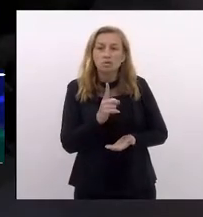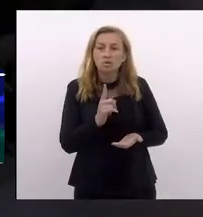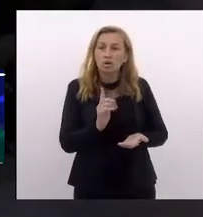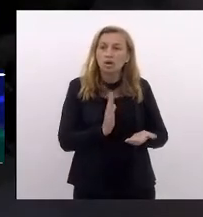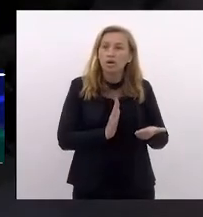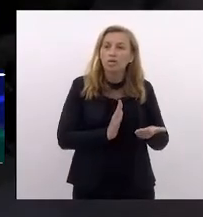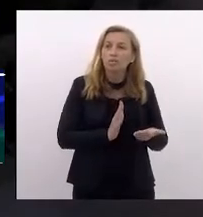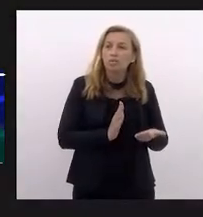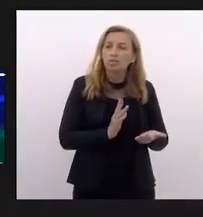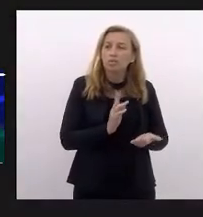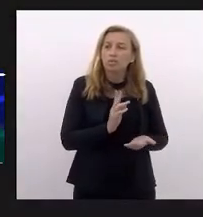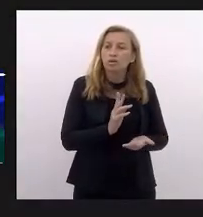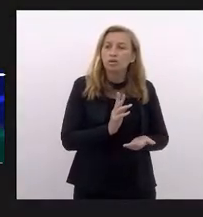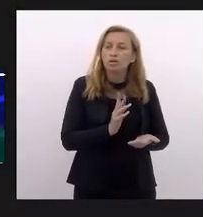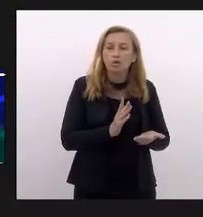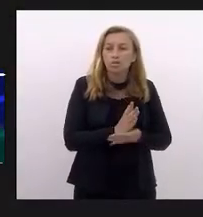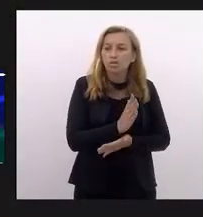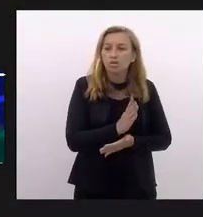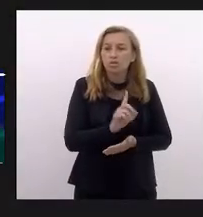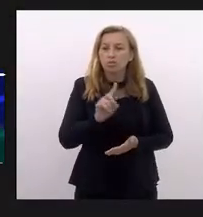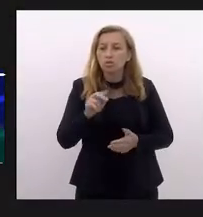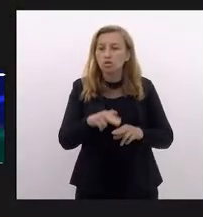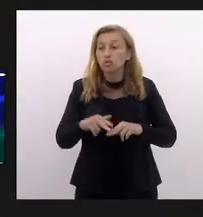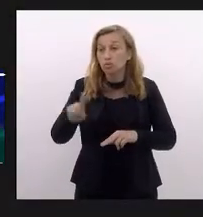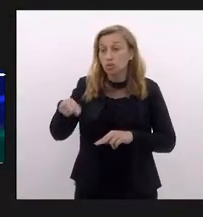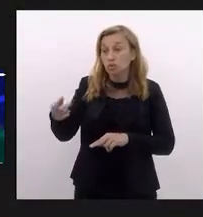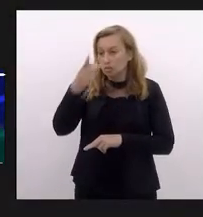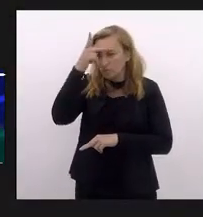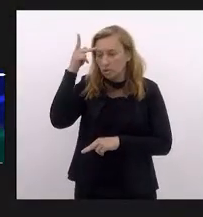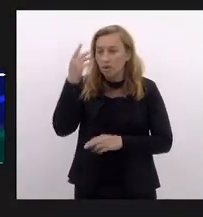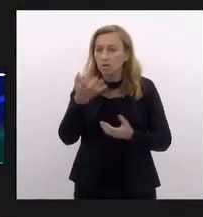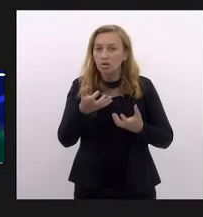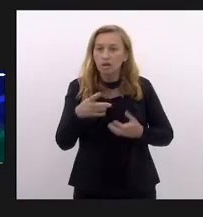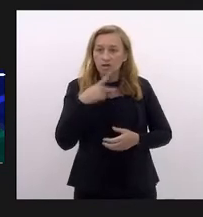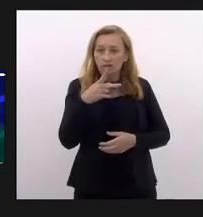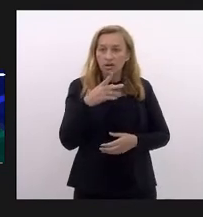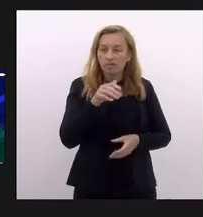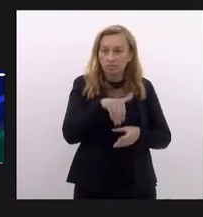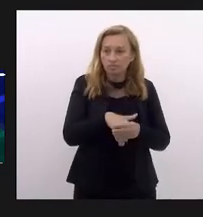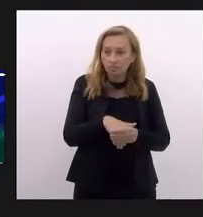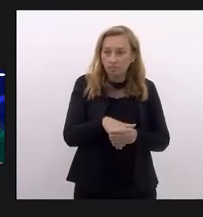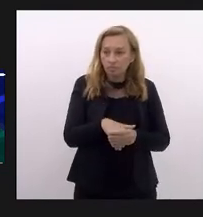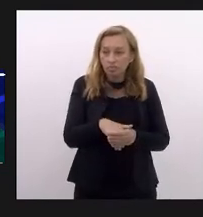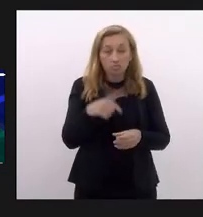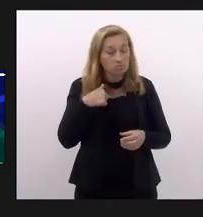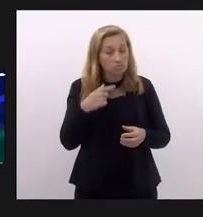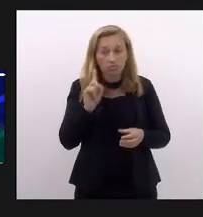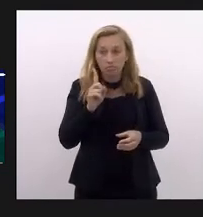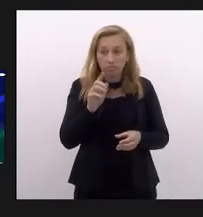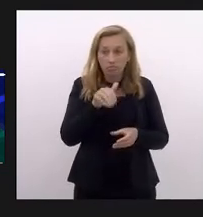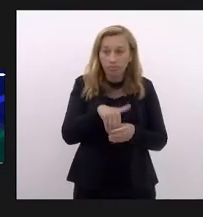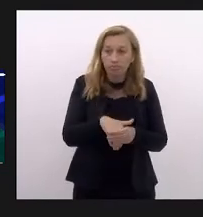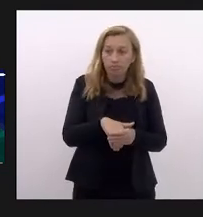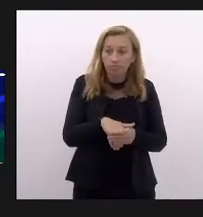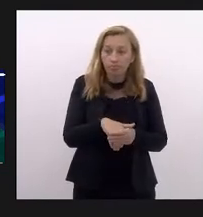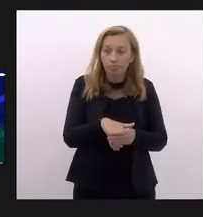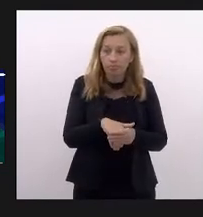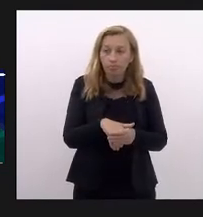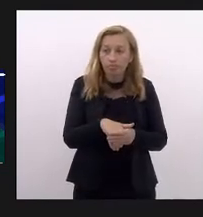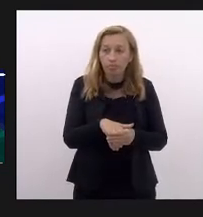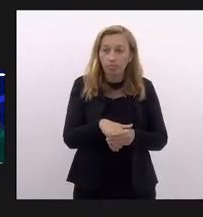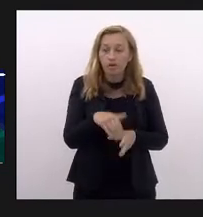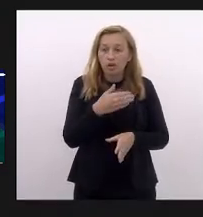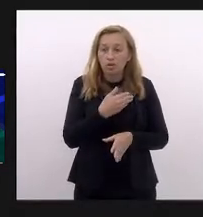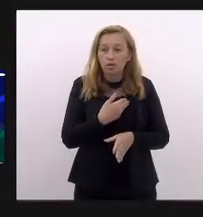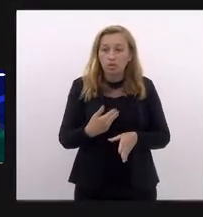aprovadas por conta de outra pessoa então eu quero declarar aqui Meu voto que eu não tô voltando no